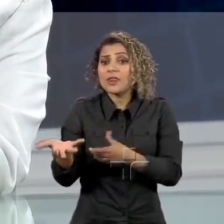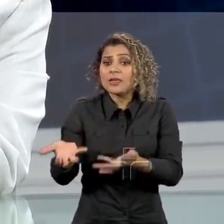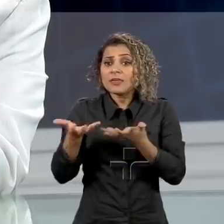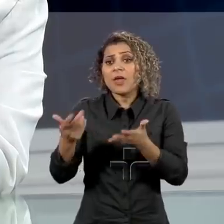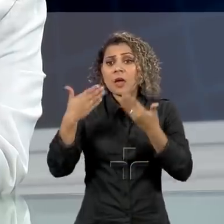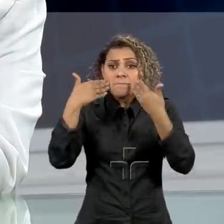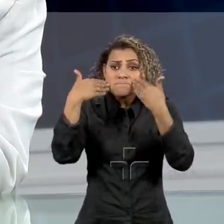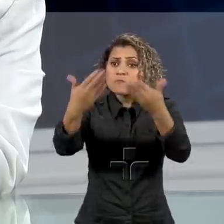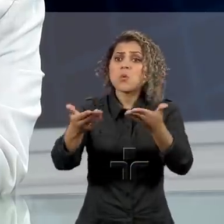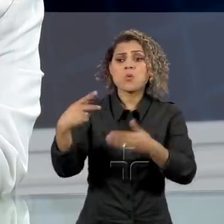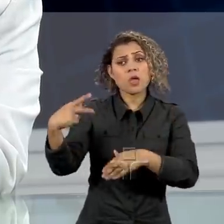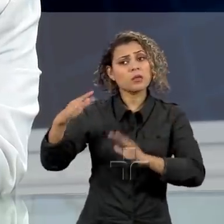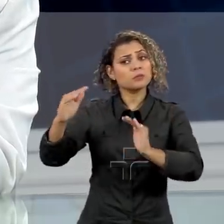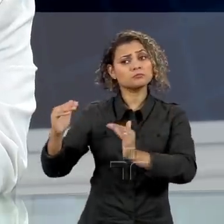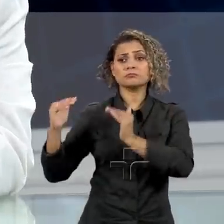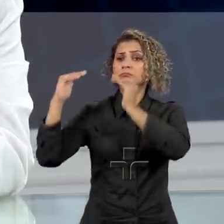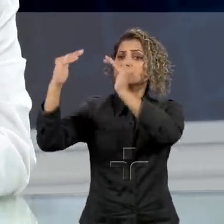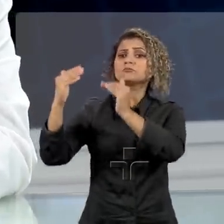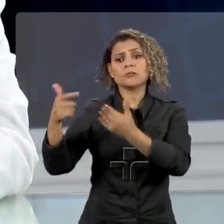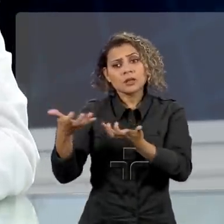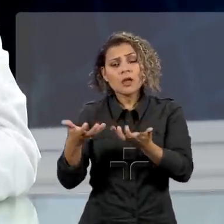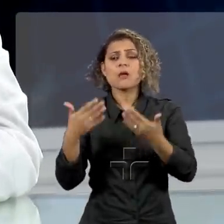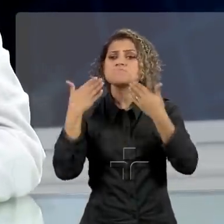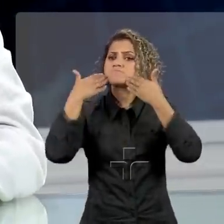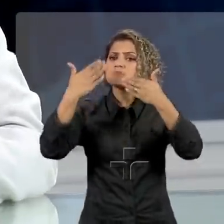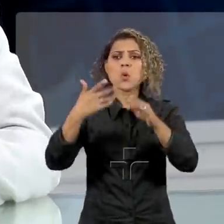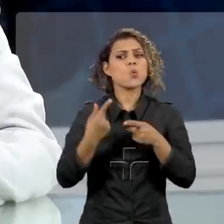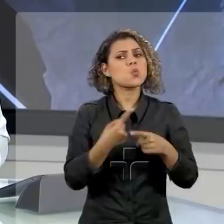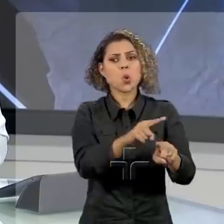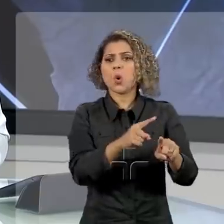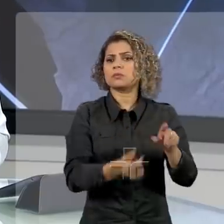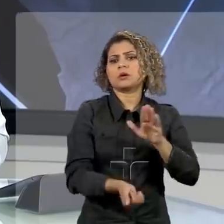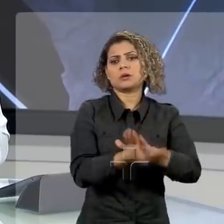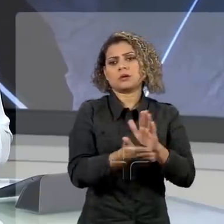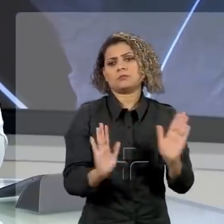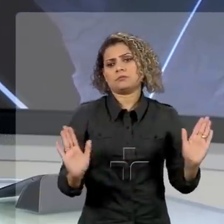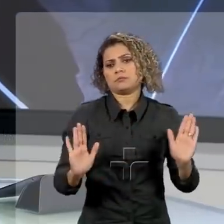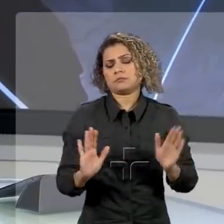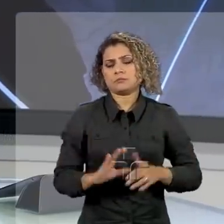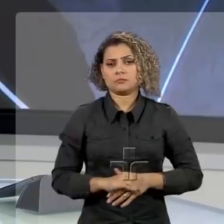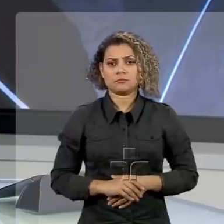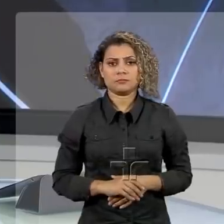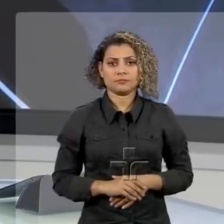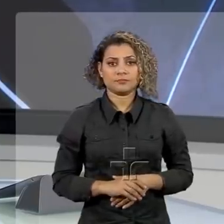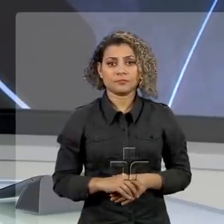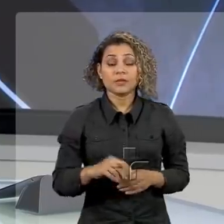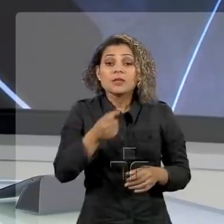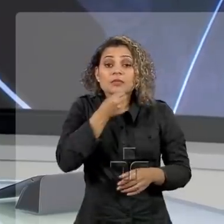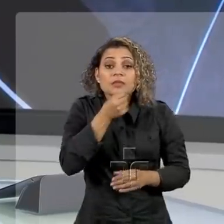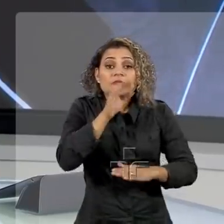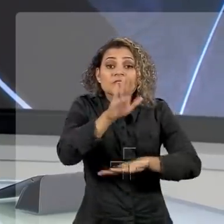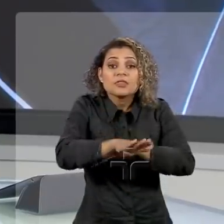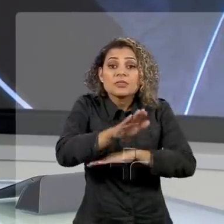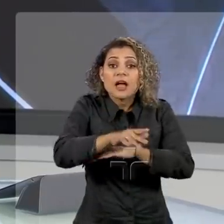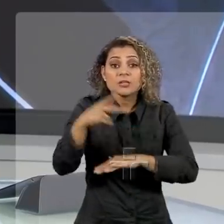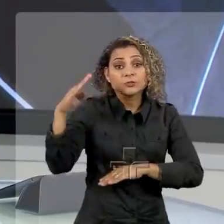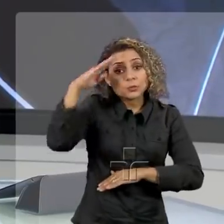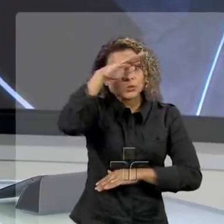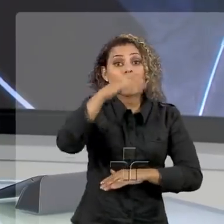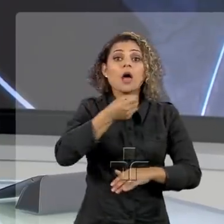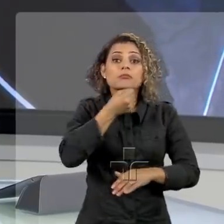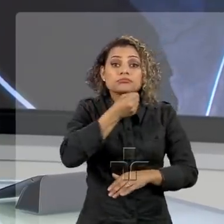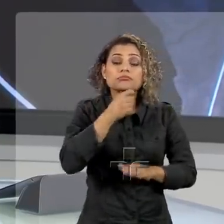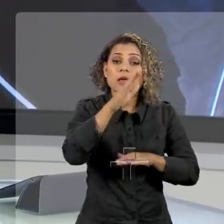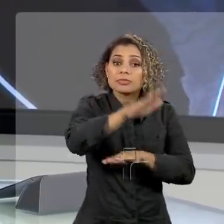revelado acima da média na sua capacidade de enfrentar conflitos. Em entrevista no final da tarde, o presidente eleito, Jair